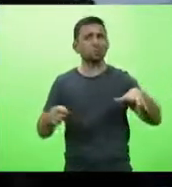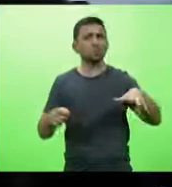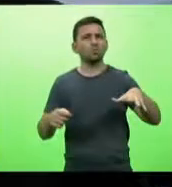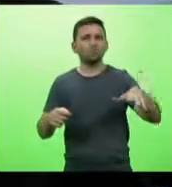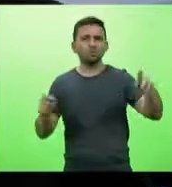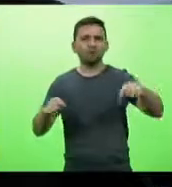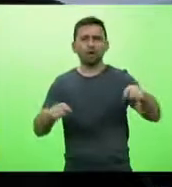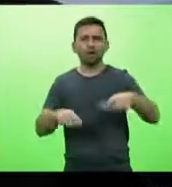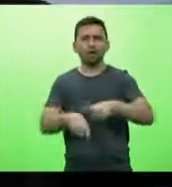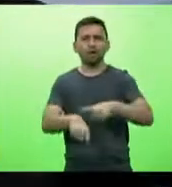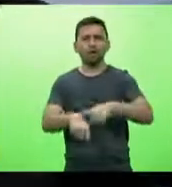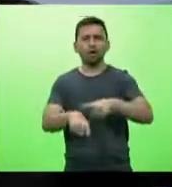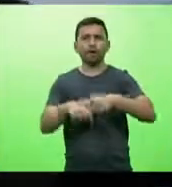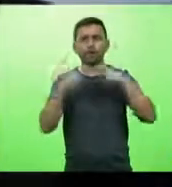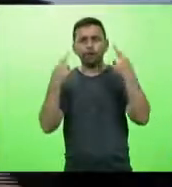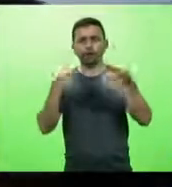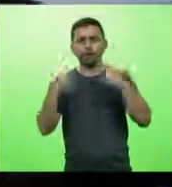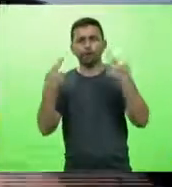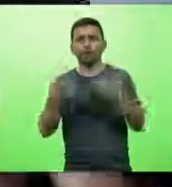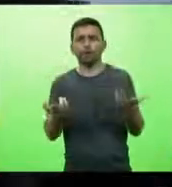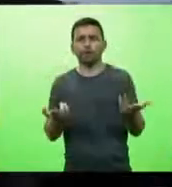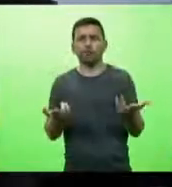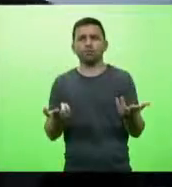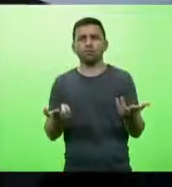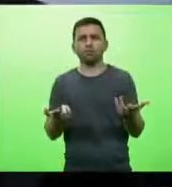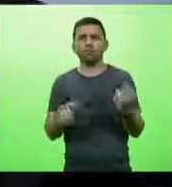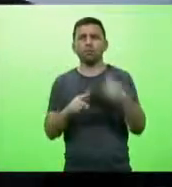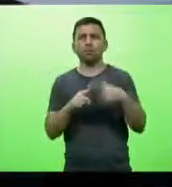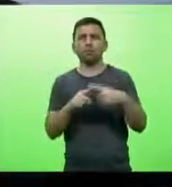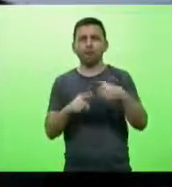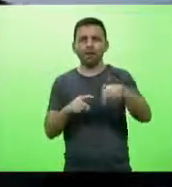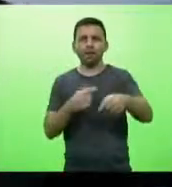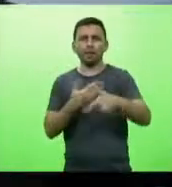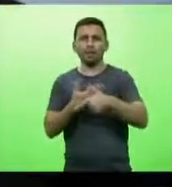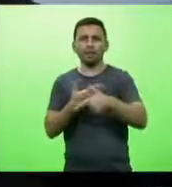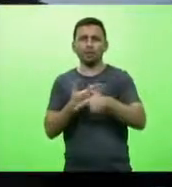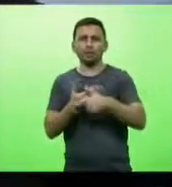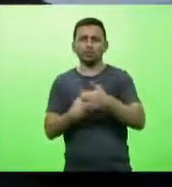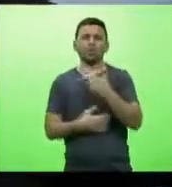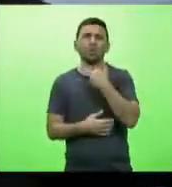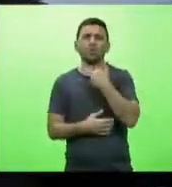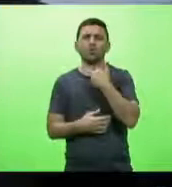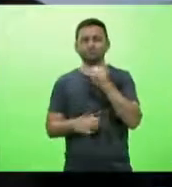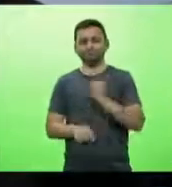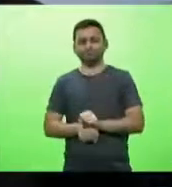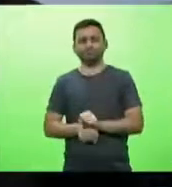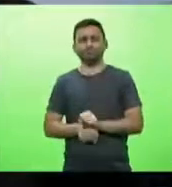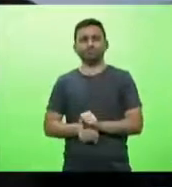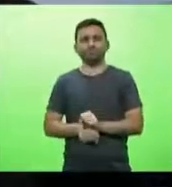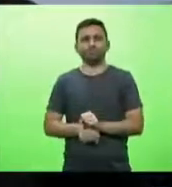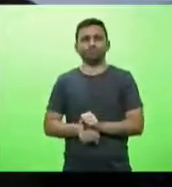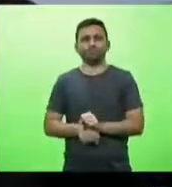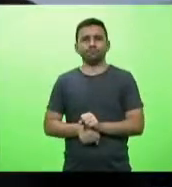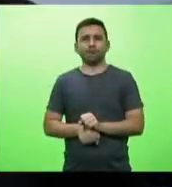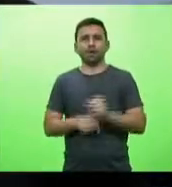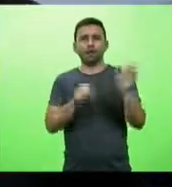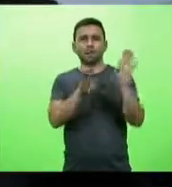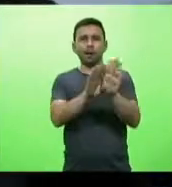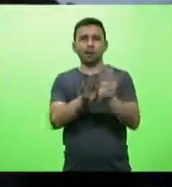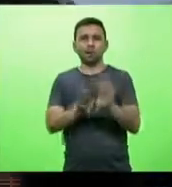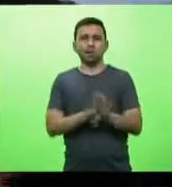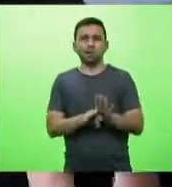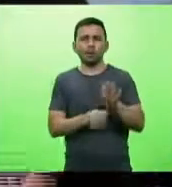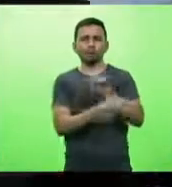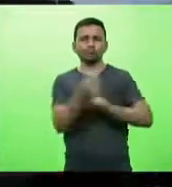Toda hora nós estamos falando de reunião. Ah, mas reunião, sim, porque esse é o nosso papel. A gente não pode parar. Eu não estou entendendo. Estão fechando agora o